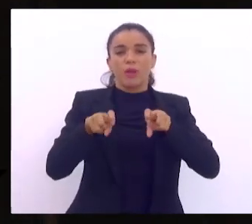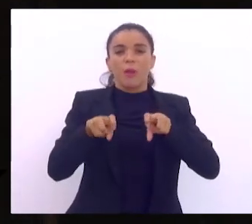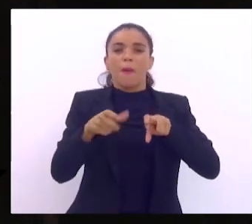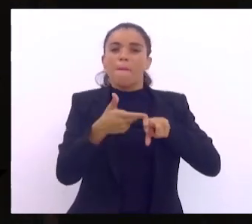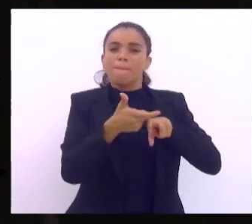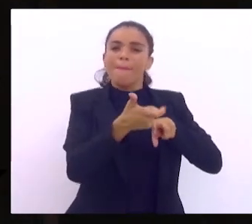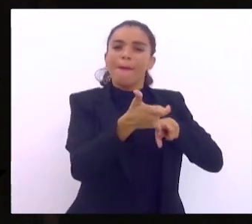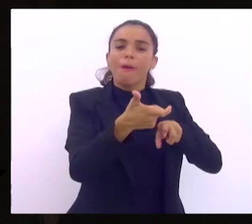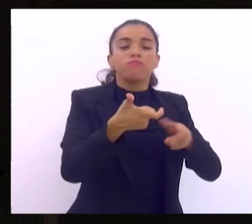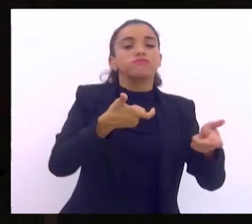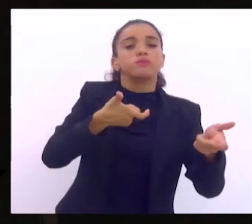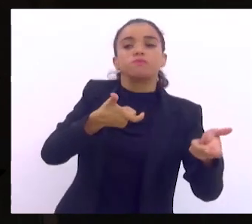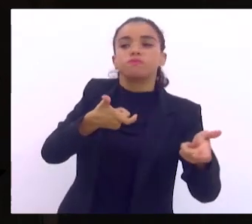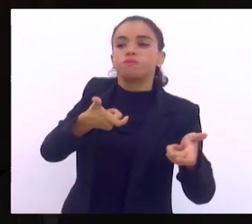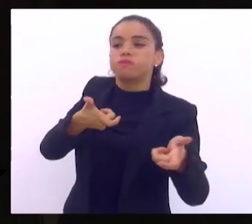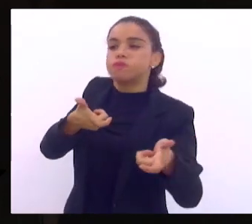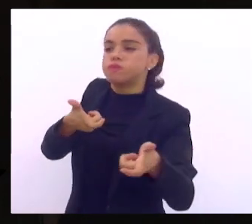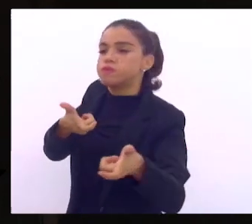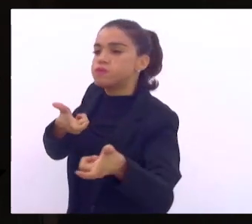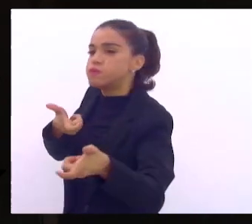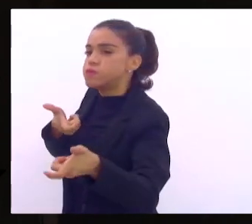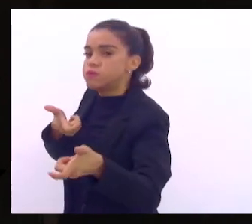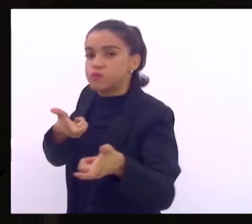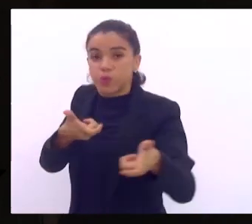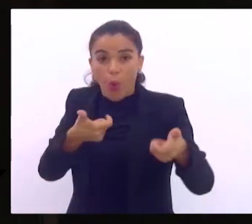assaltando um ônibus.